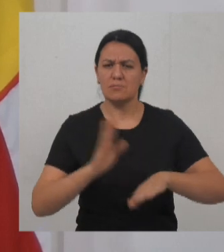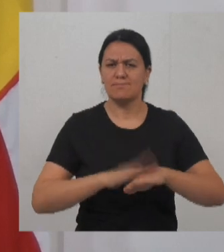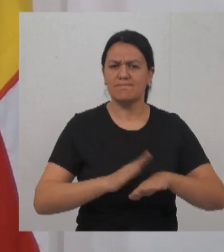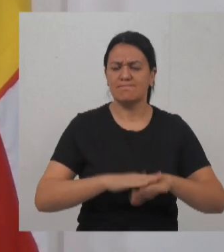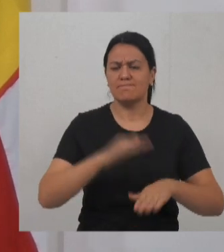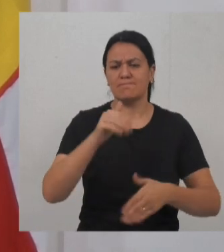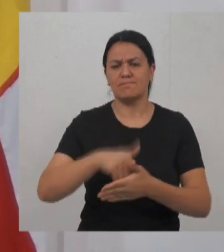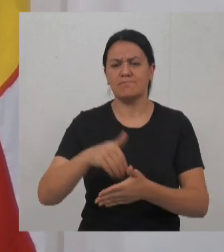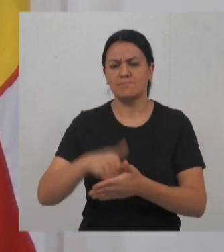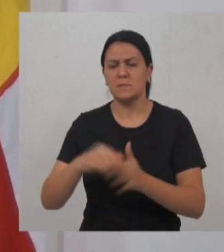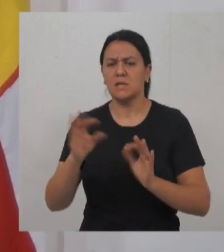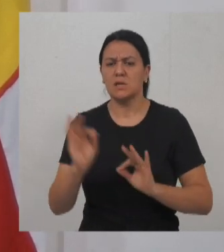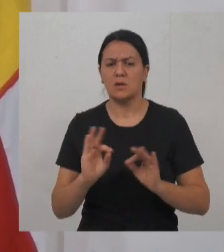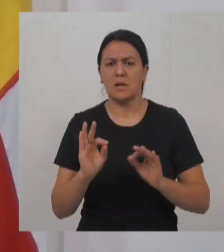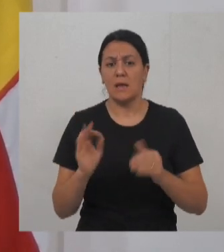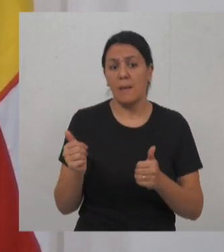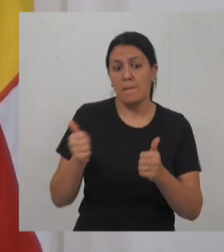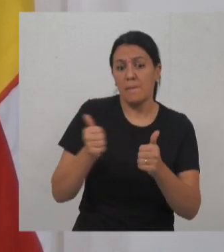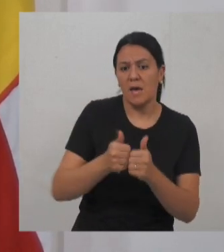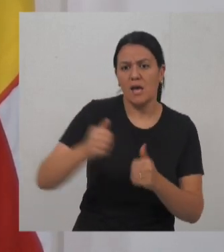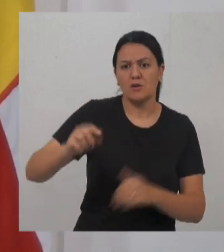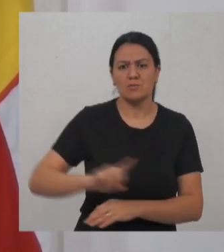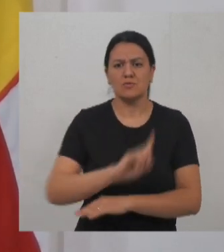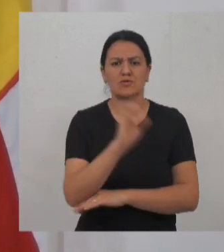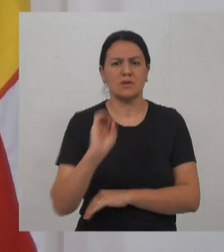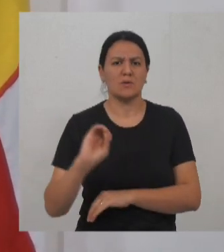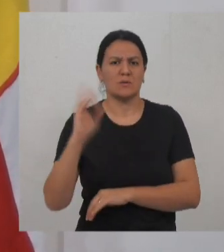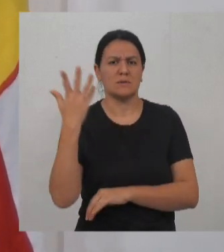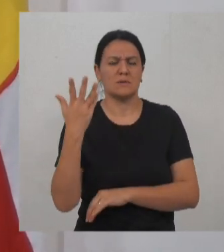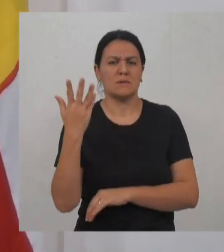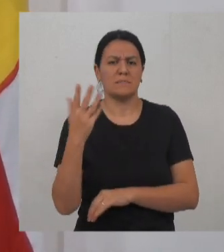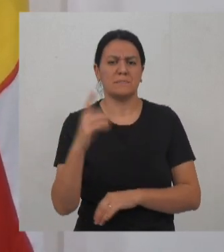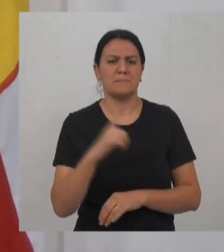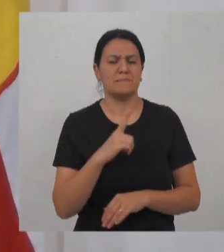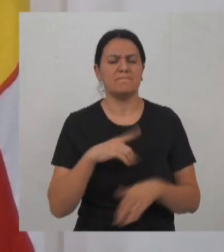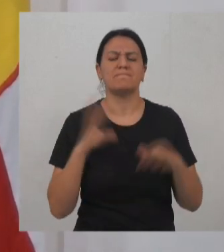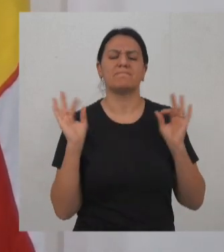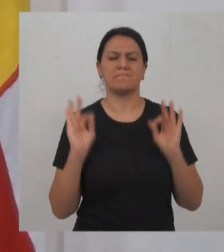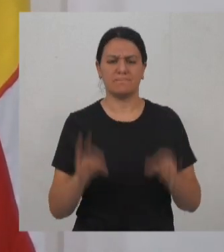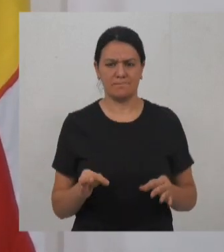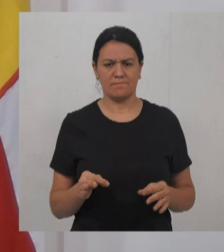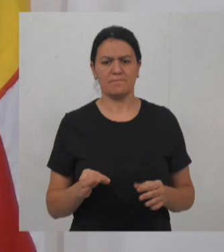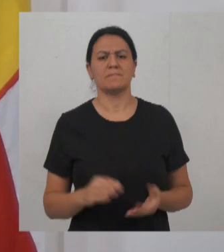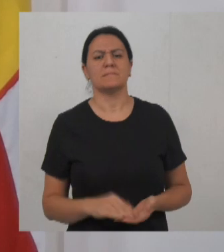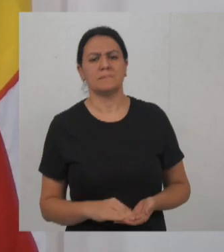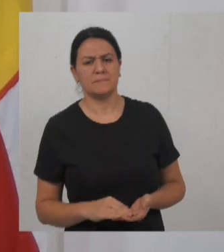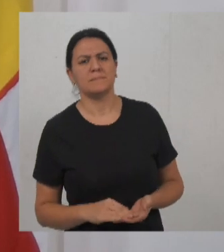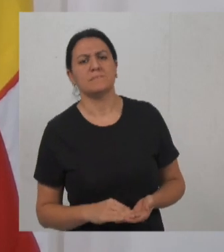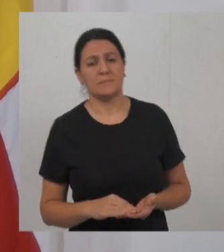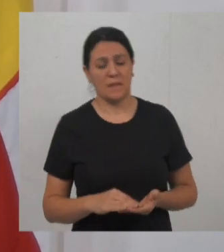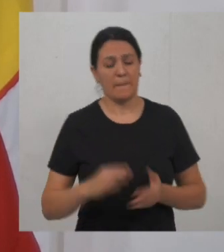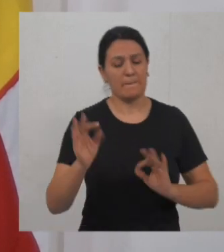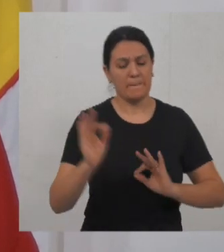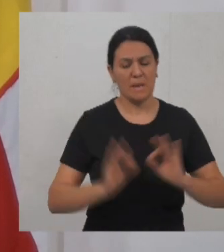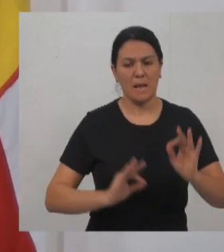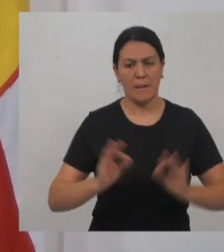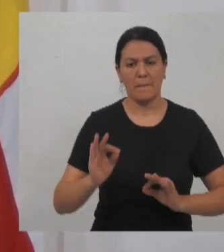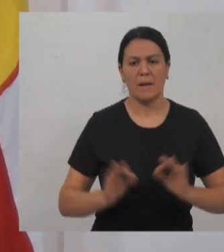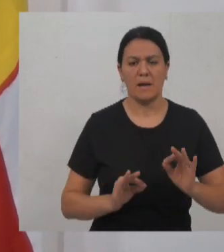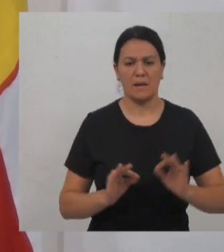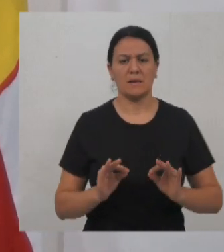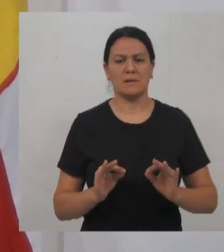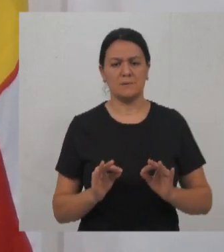lá próximo das eleições, tudo esteja, de 26, tudo esteja devidamente preparado e tudo possa dar de